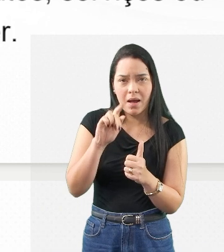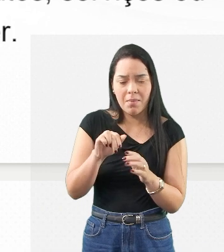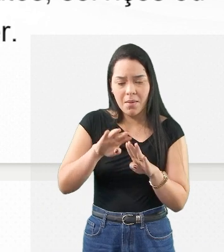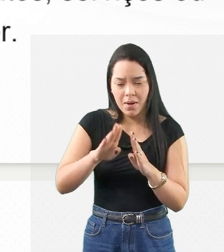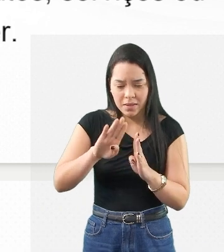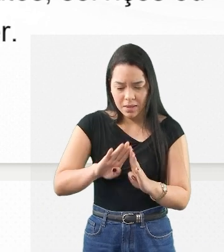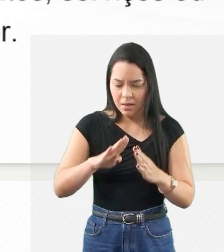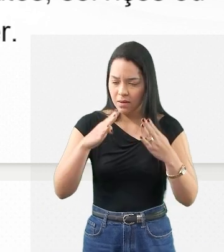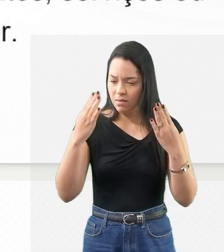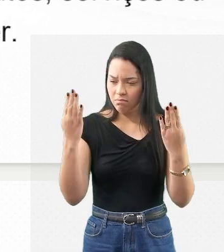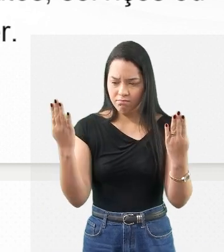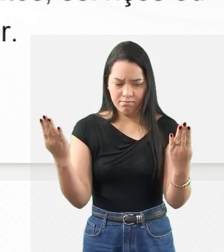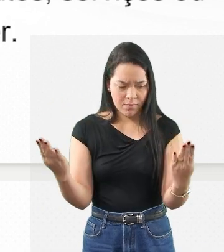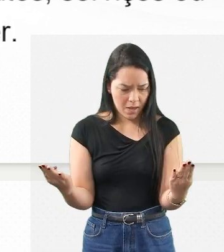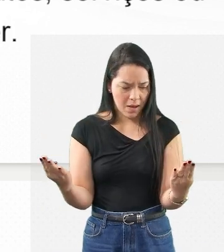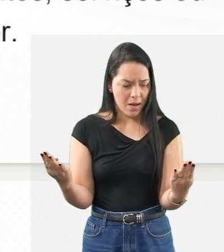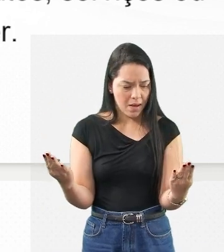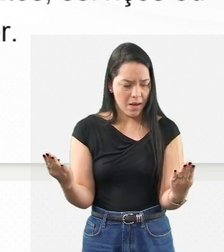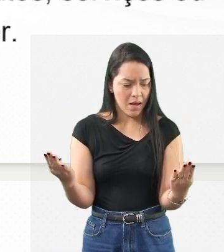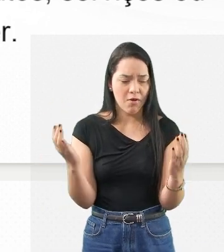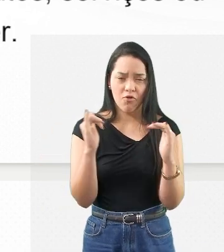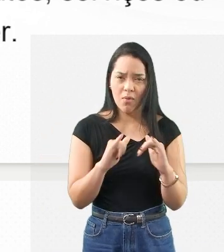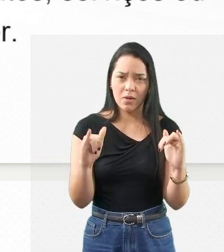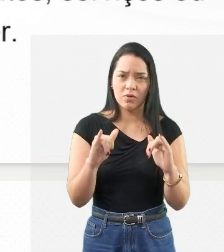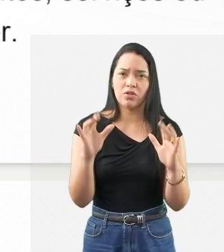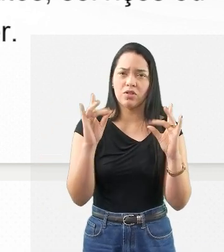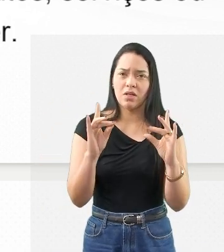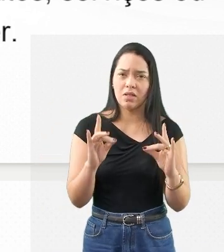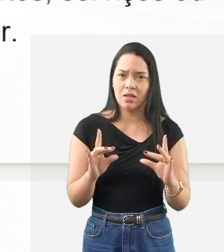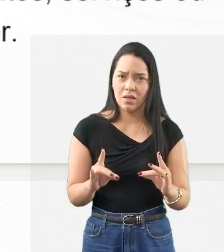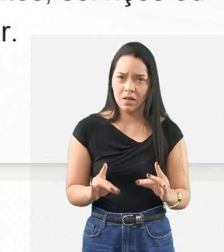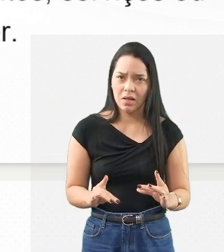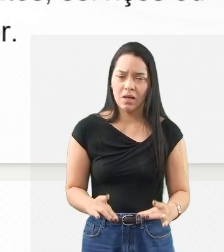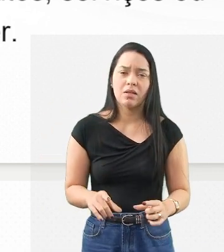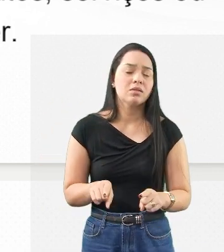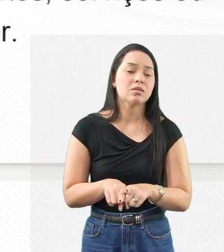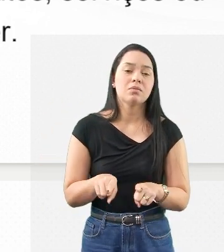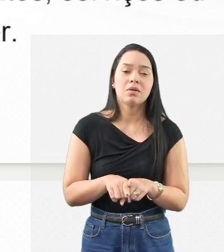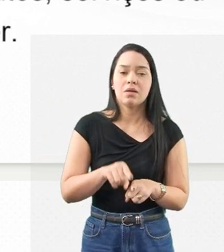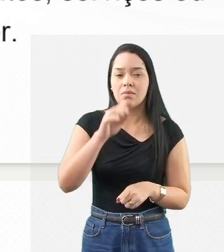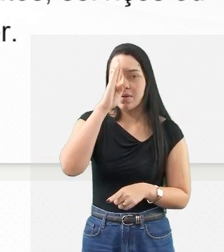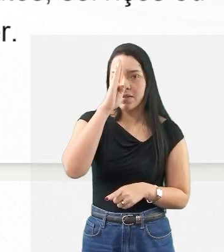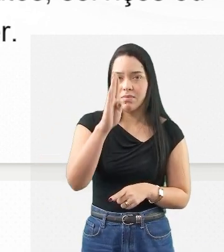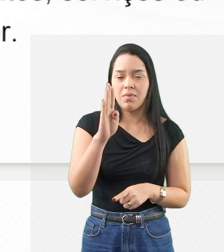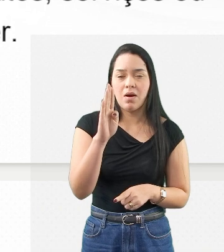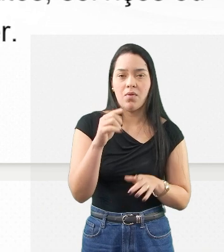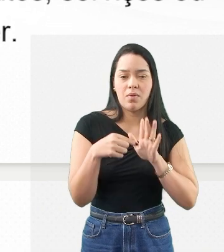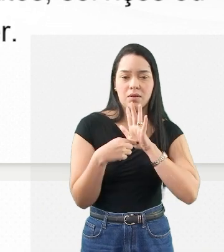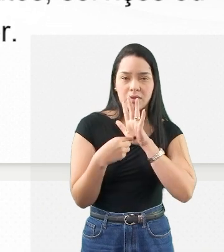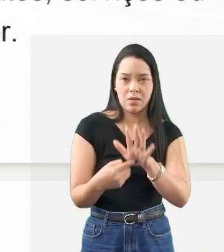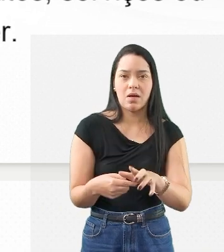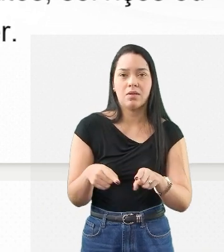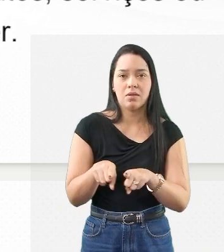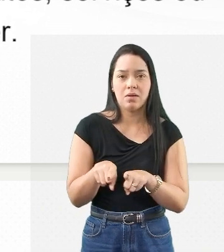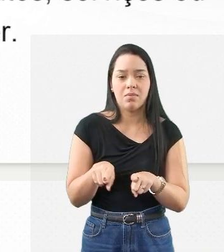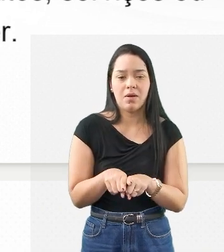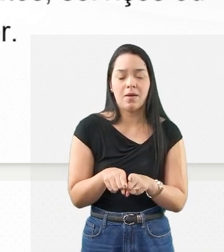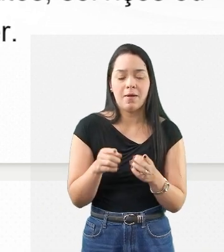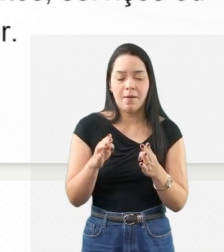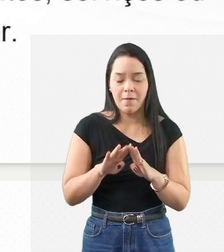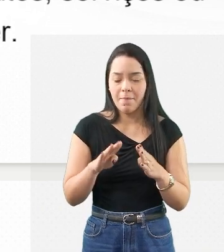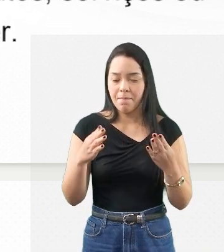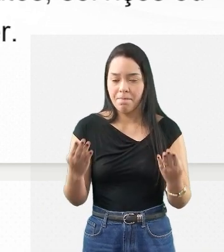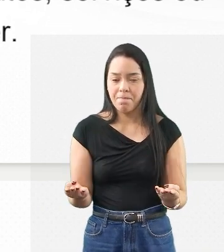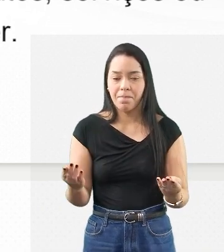gente abre, a gente tem informações, às vezes até mais detalhadas, sobre a informação principal que foi apresentada na capa e na contracapa,